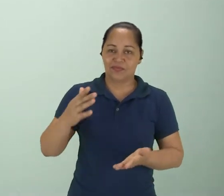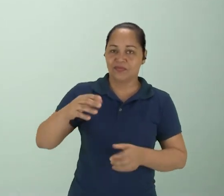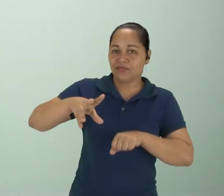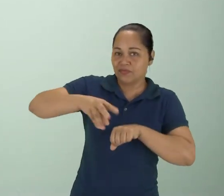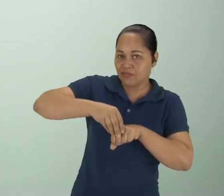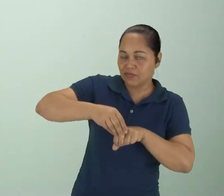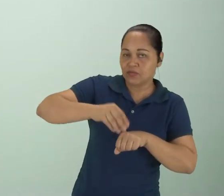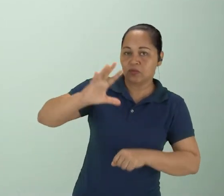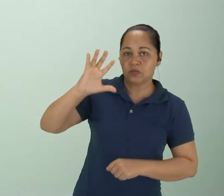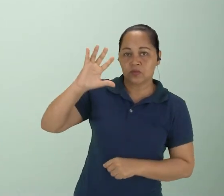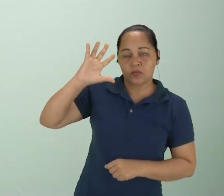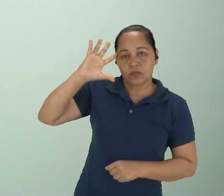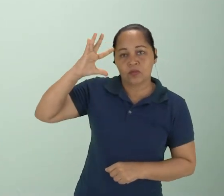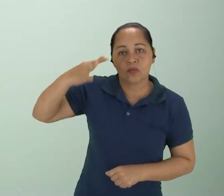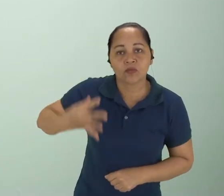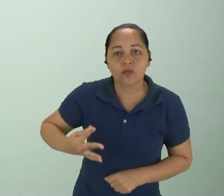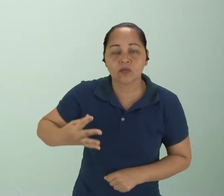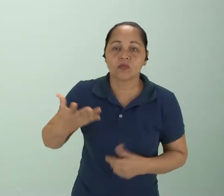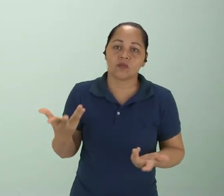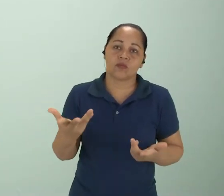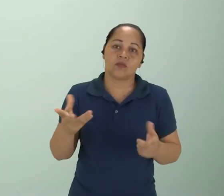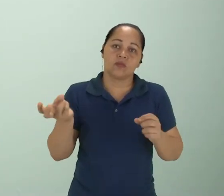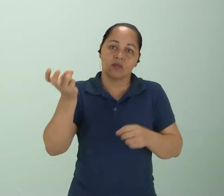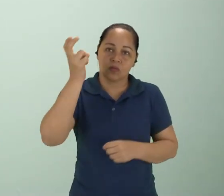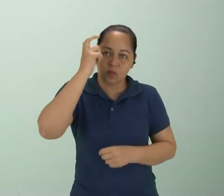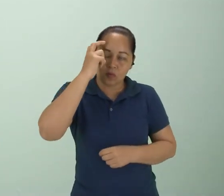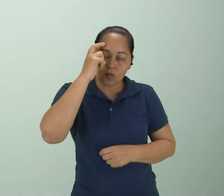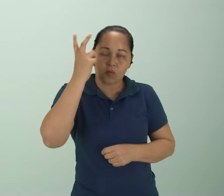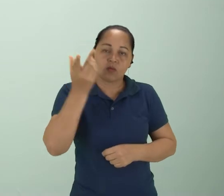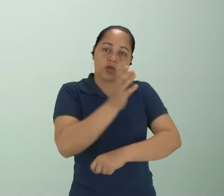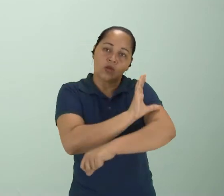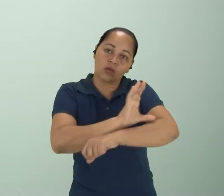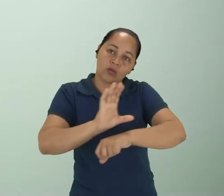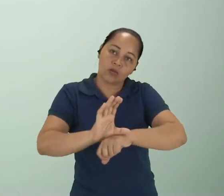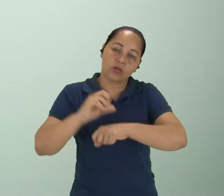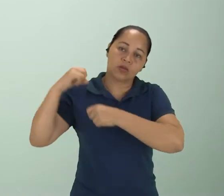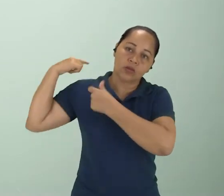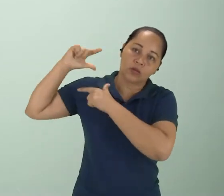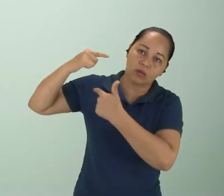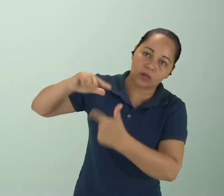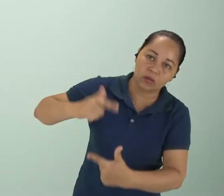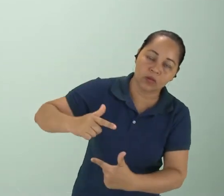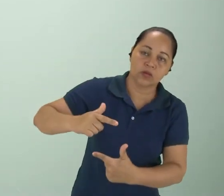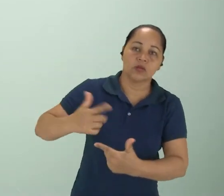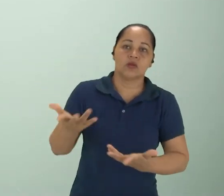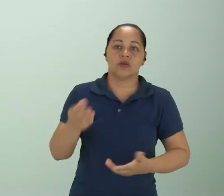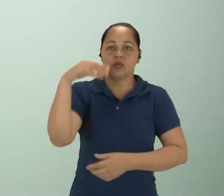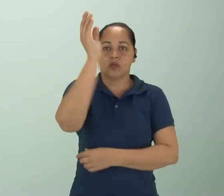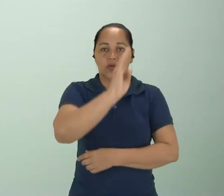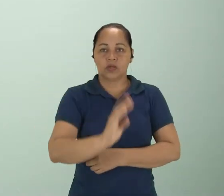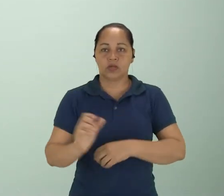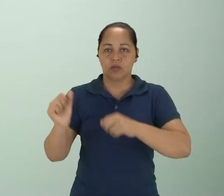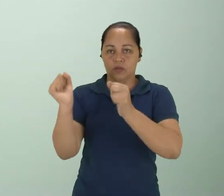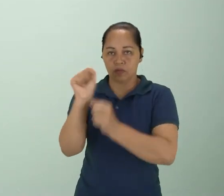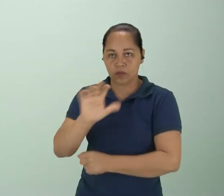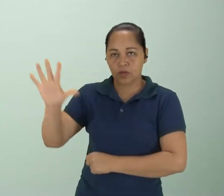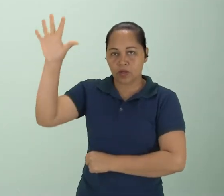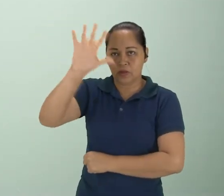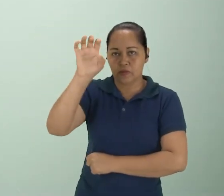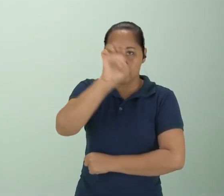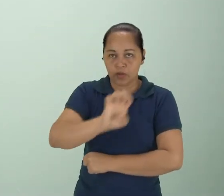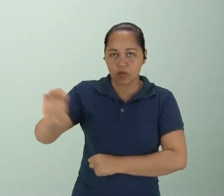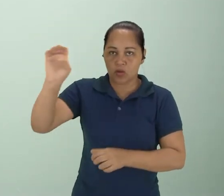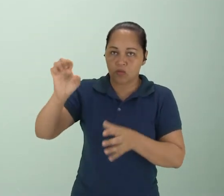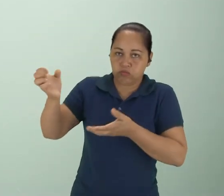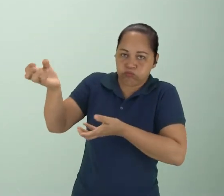entendimento desse multiculturalismo, desse envolvimento das tradições entre Brasil, África, Europa, tudo